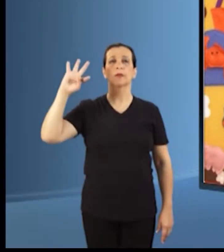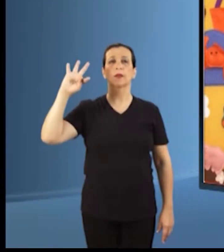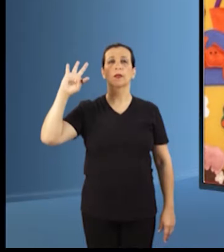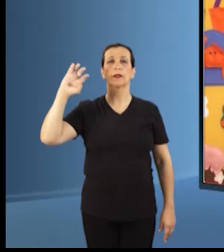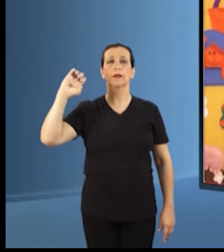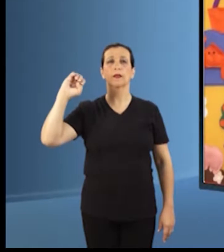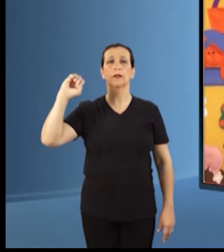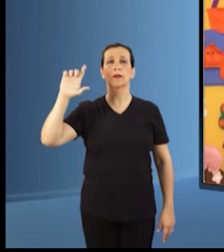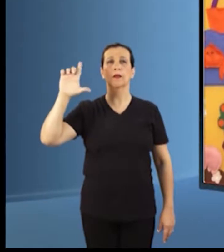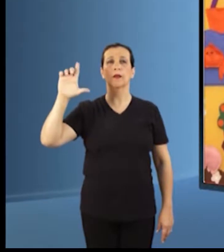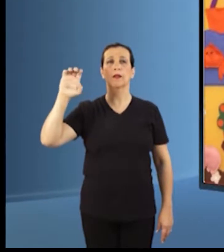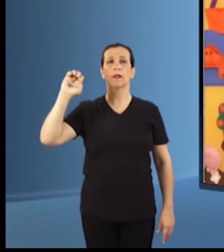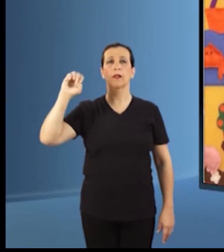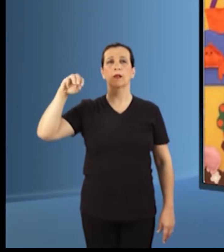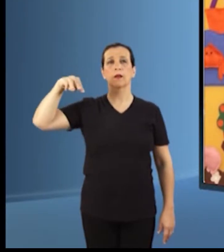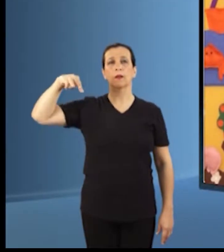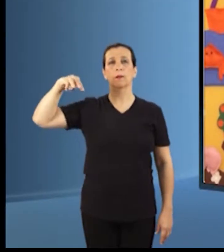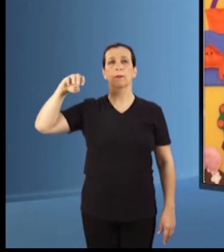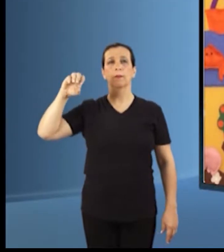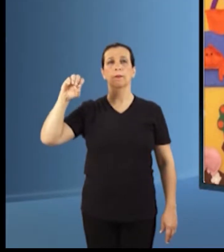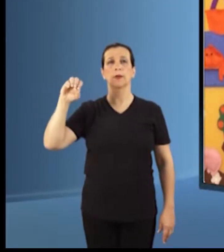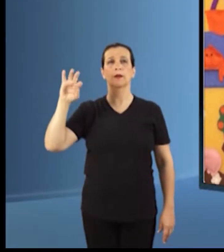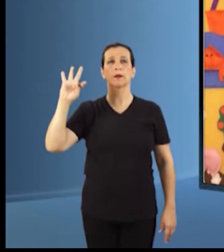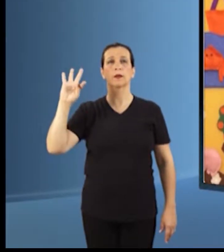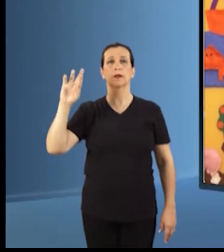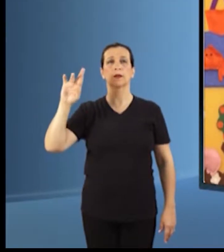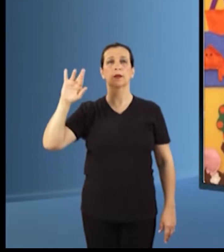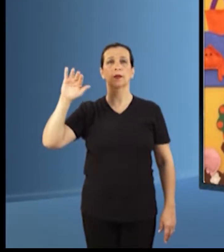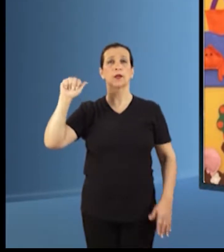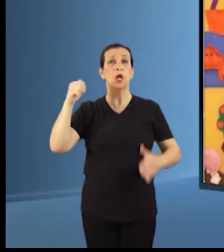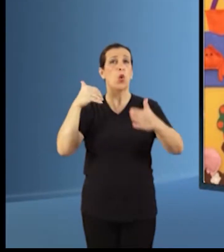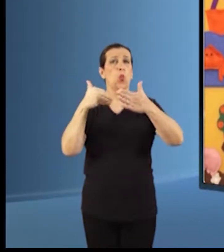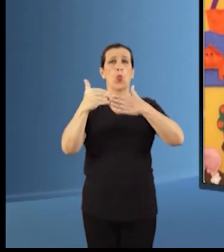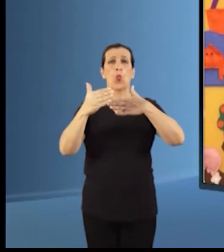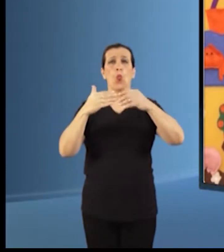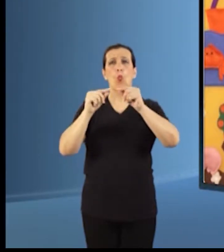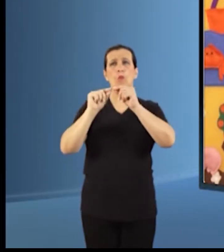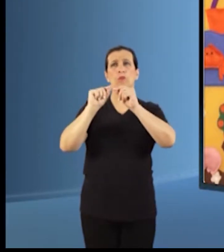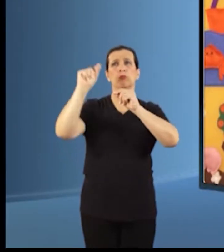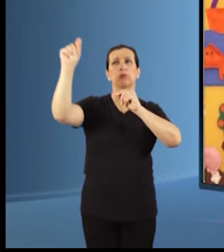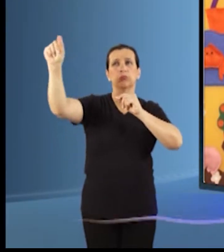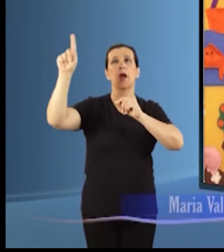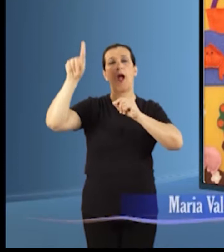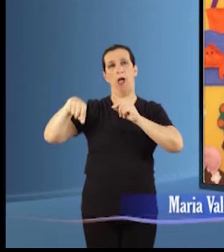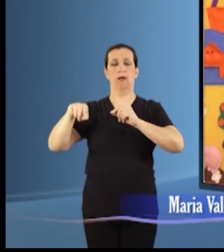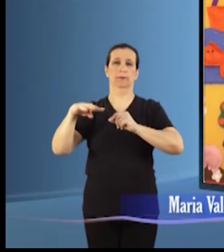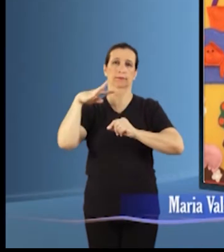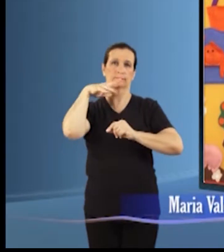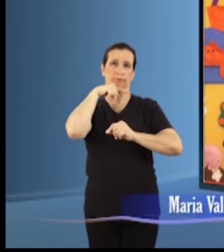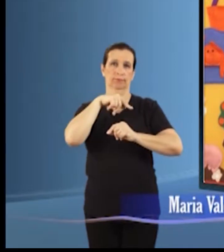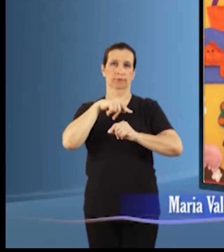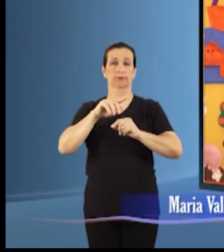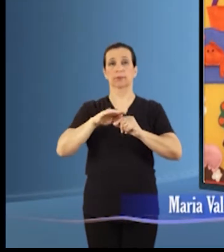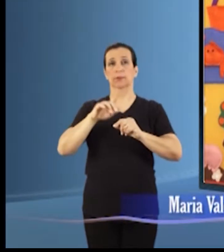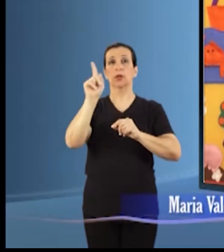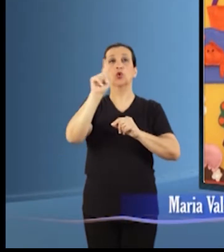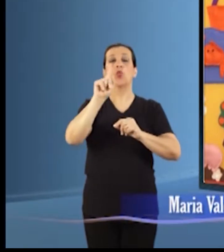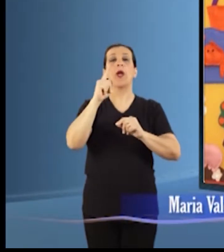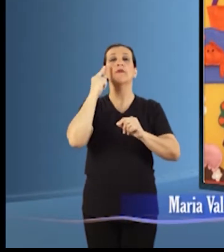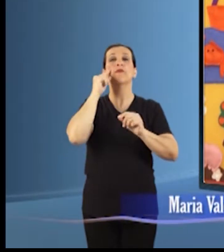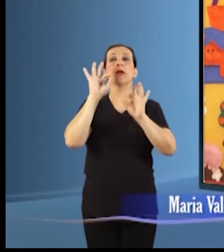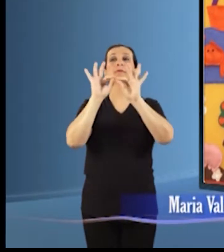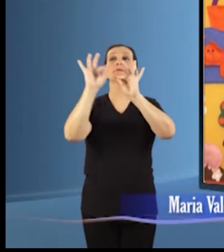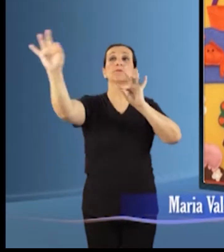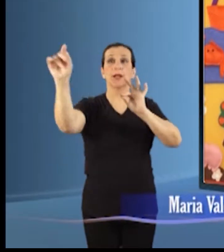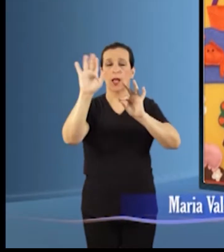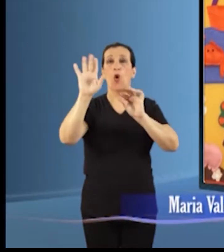Qualquer medida à distância é chamada de telemetria. Telemetria, mas é uma medida à distância. Os implantes cocleares, já depois